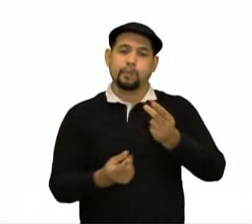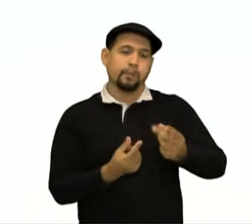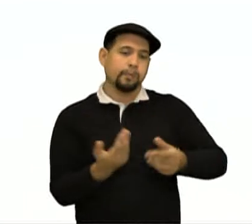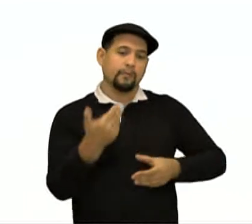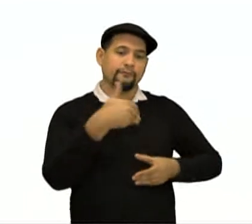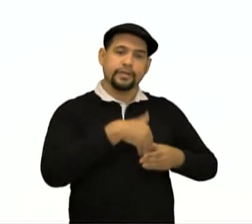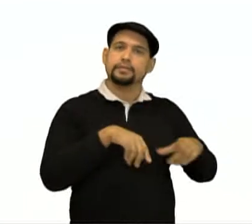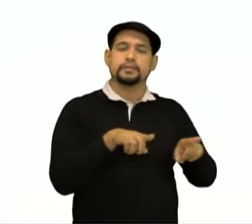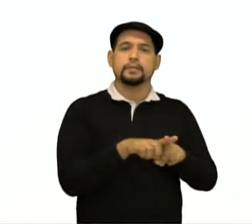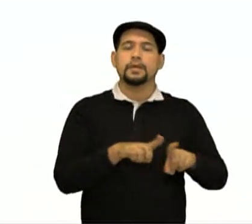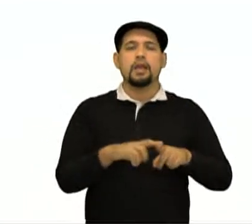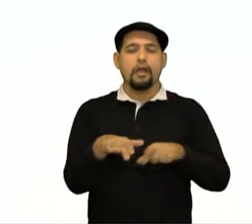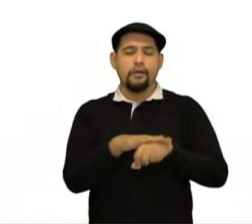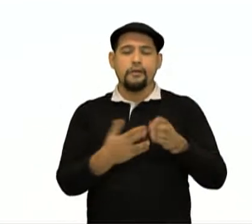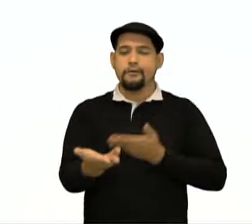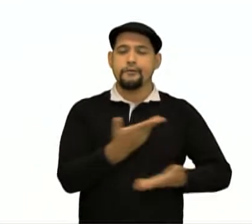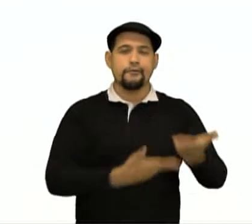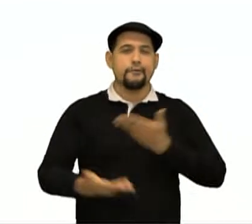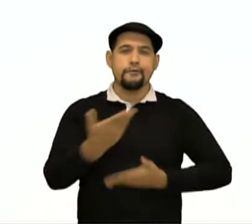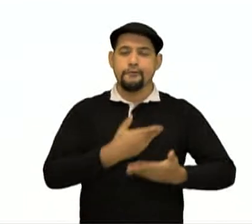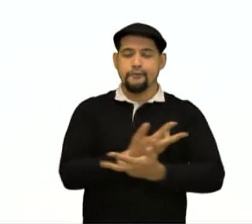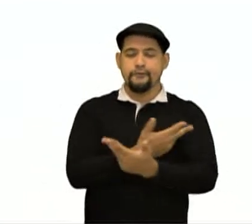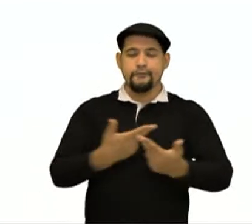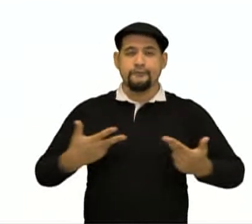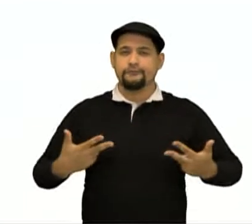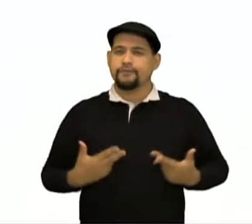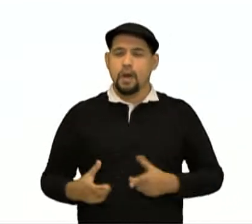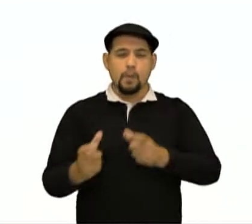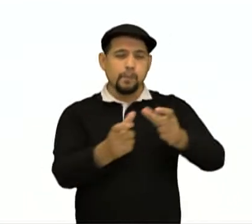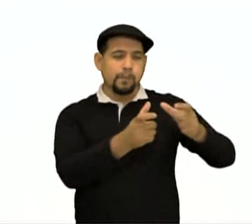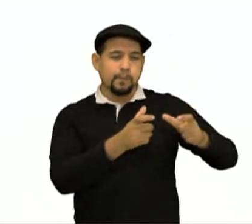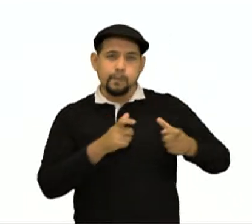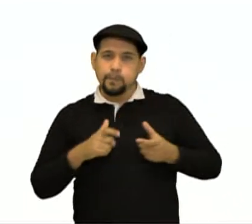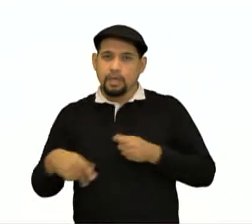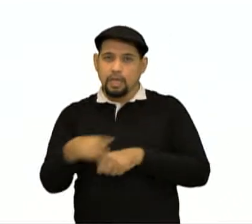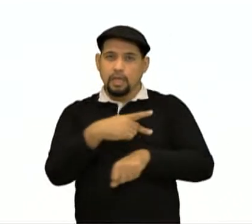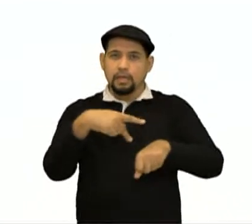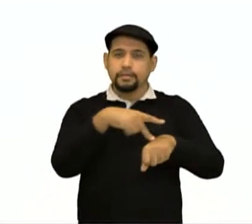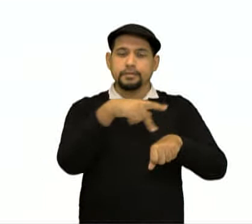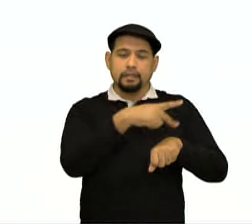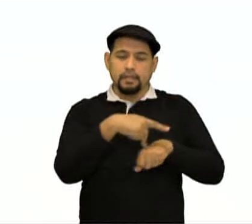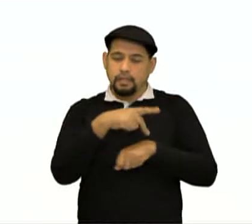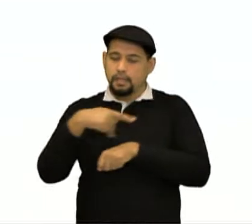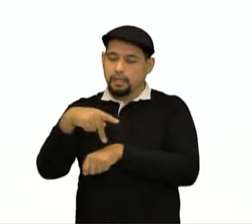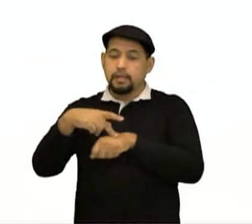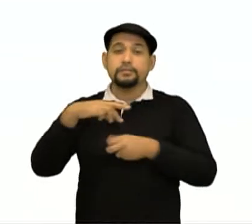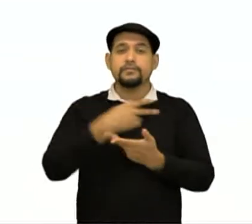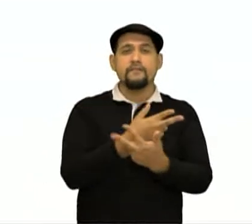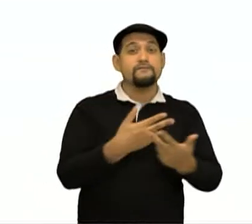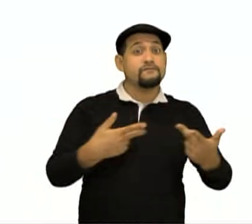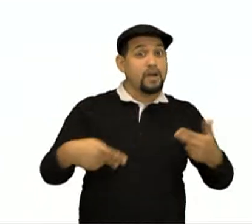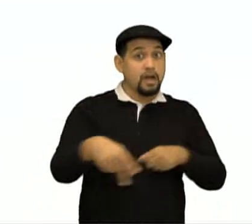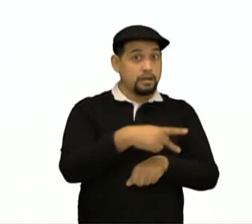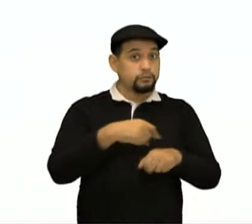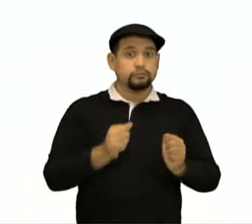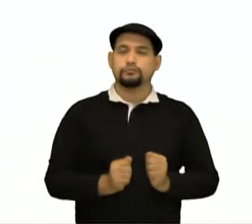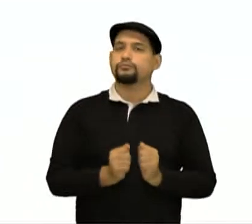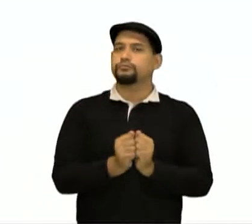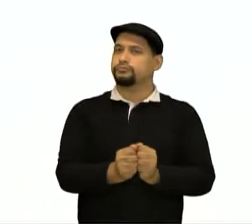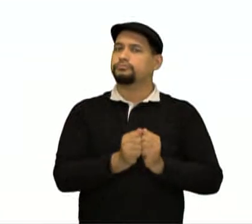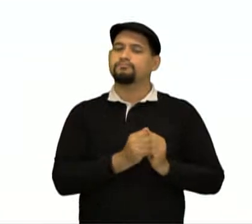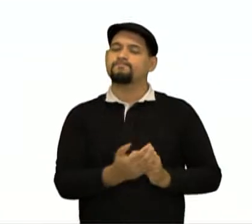ou as conversações multilaterais elas visam Principalmente uma conversa entre vários países